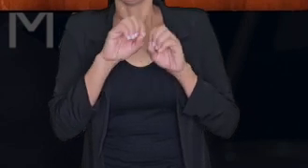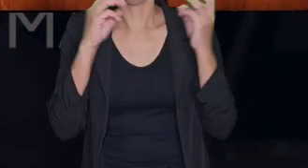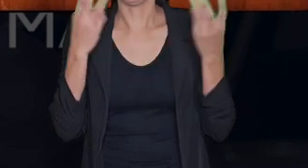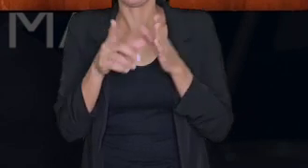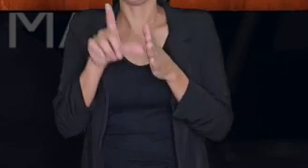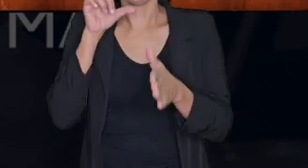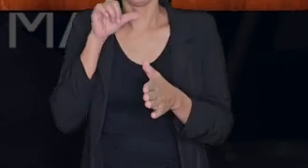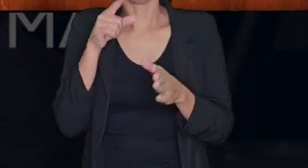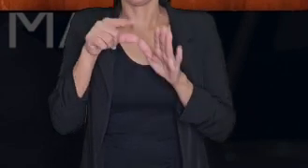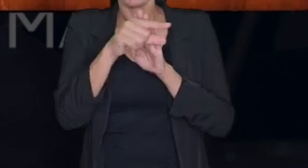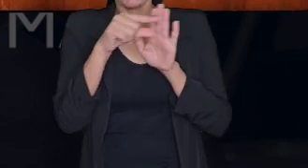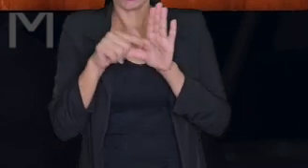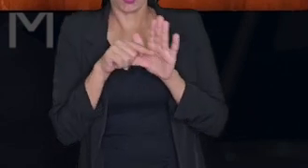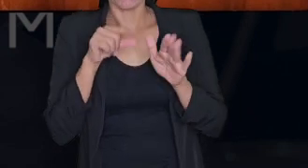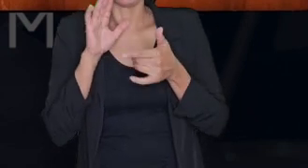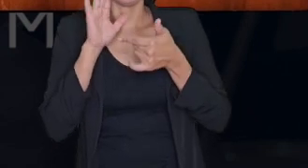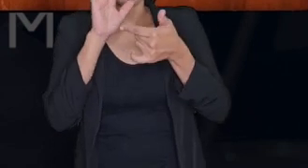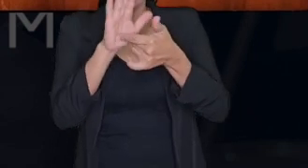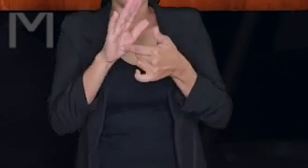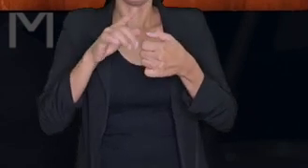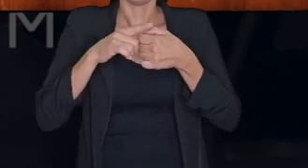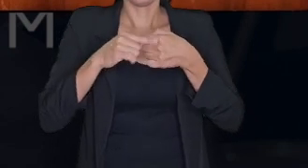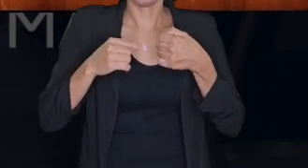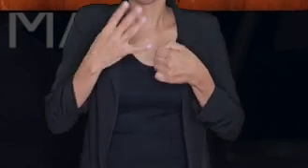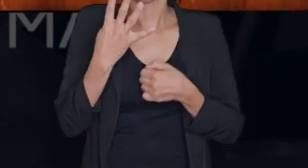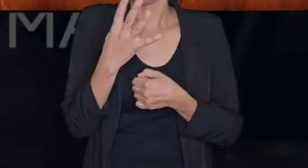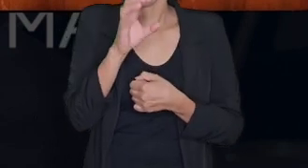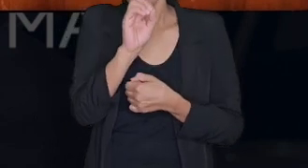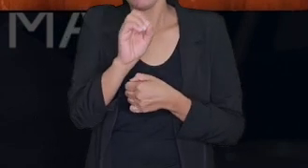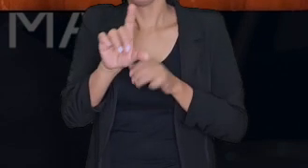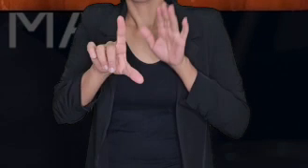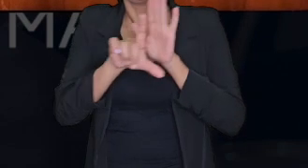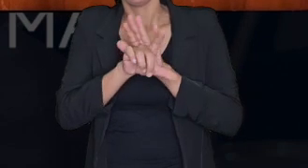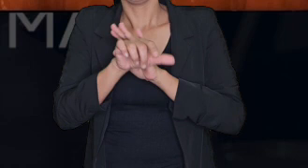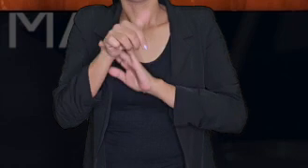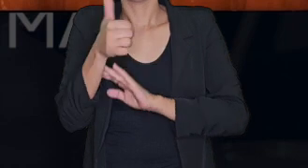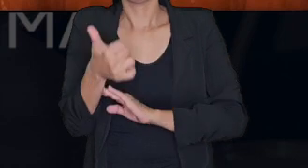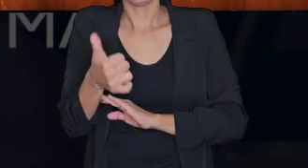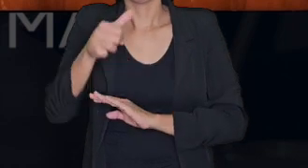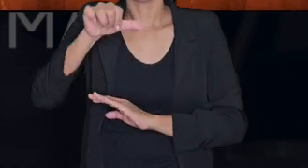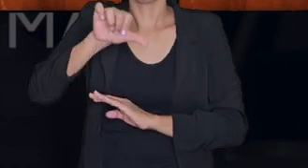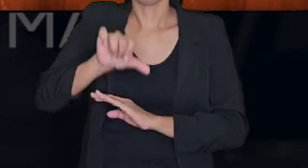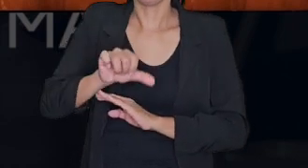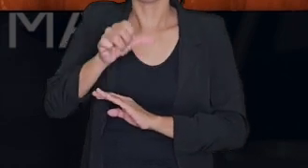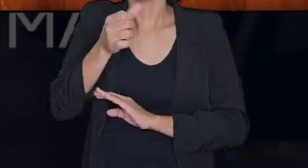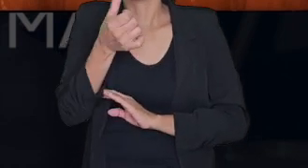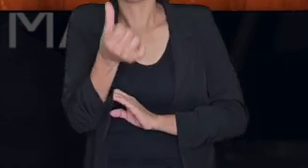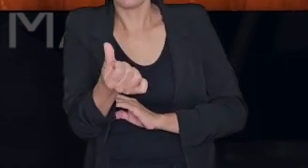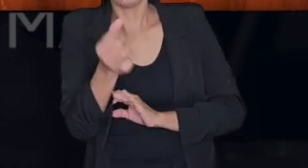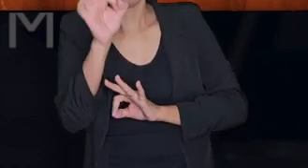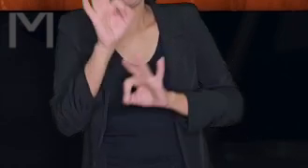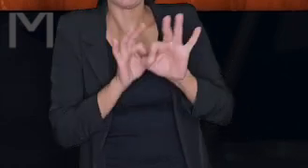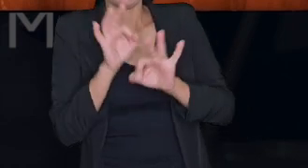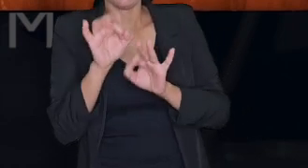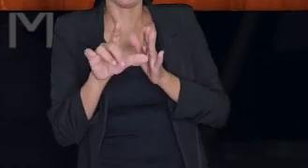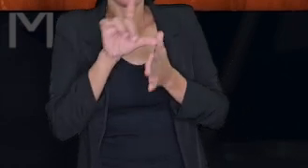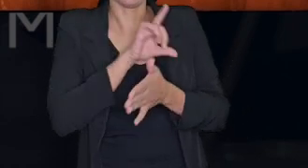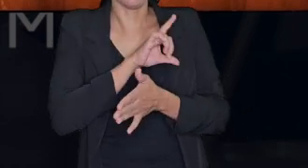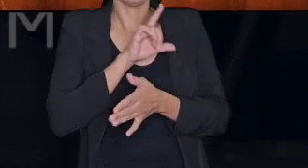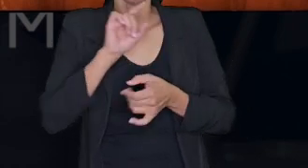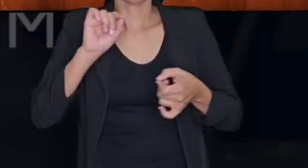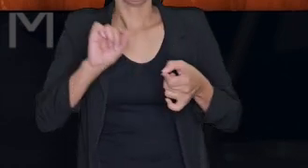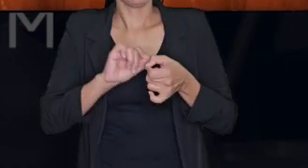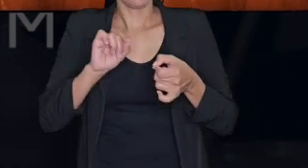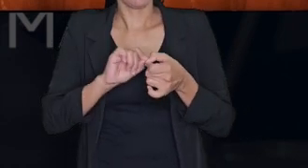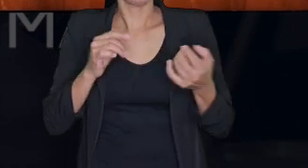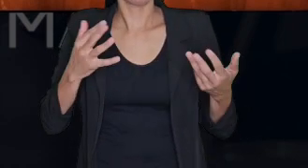do slide anterior, que são aqueles 2 parágrafos do artigo 40 da Lei 11.196,